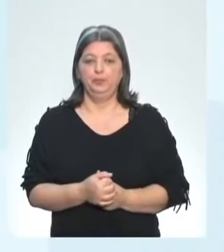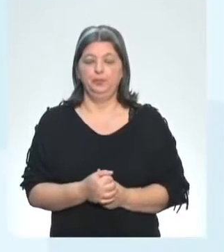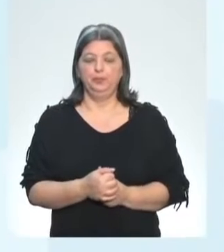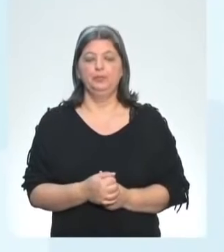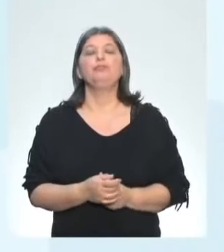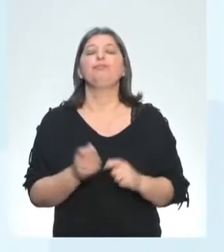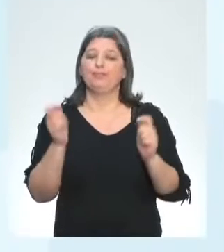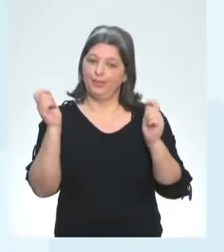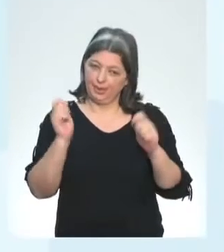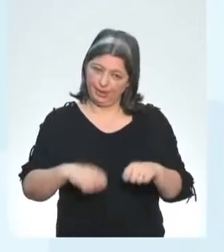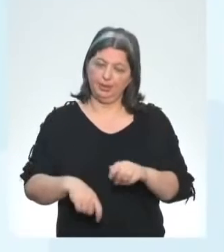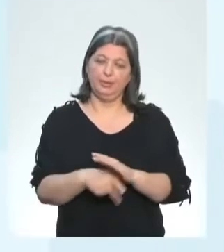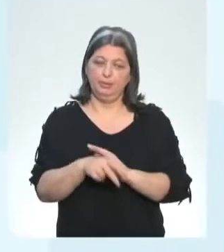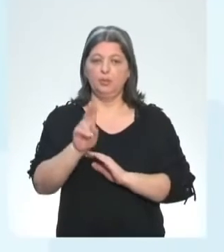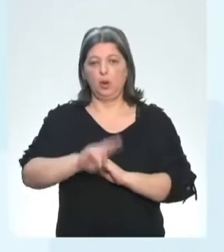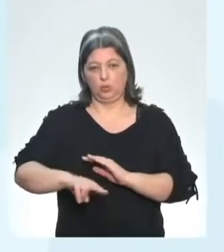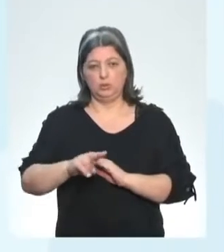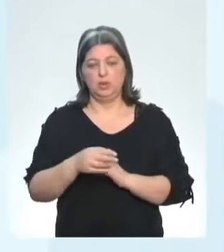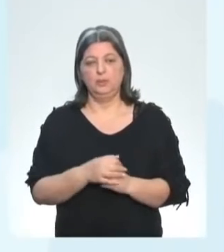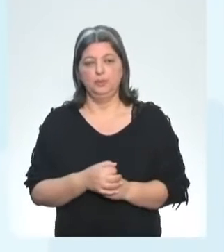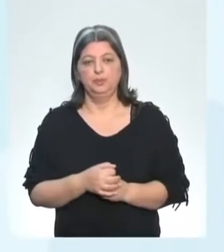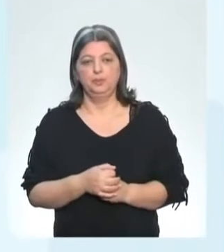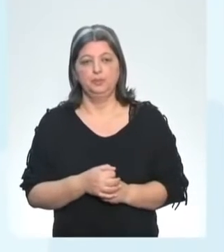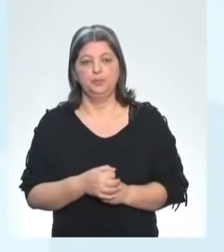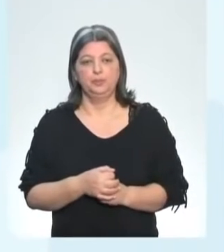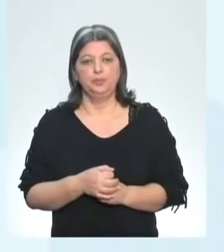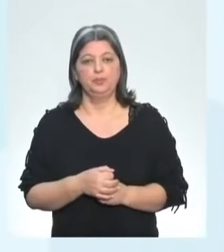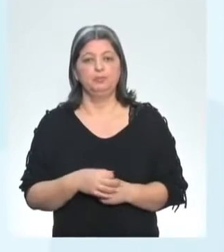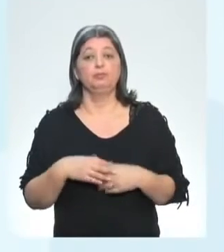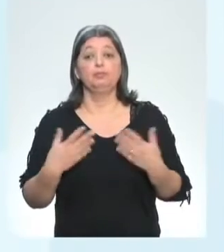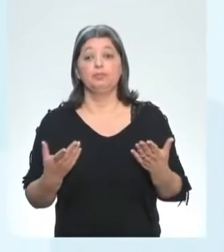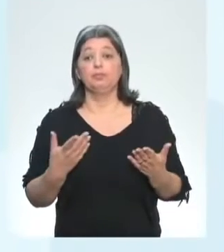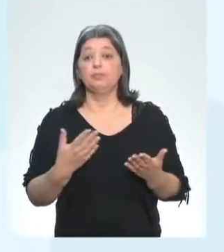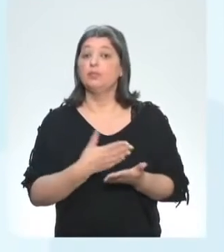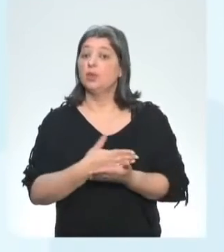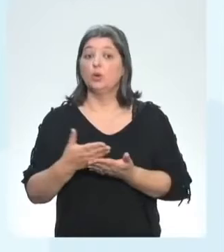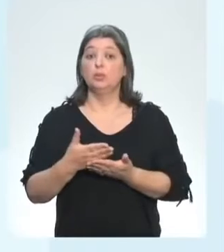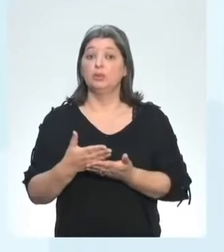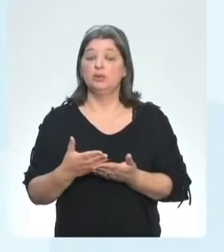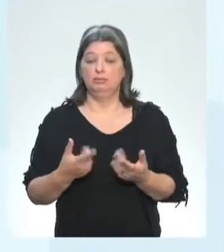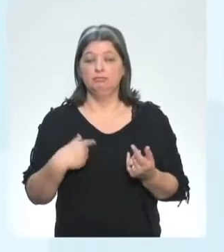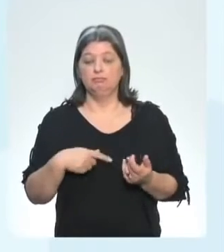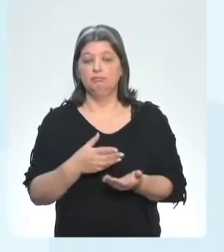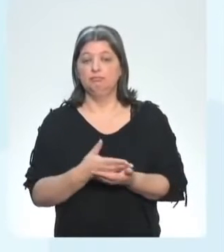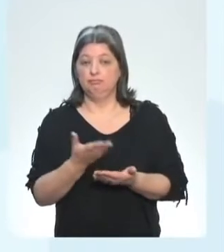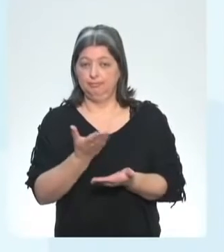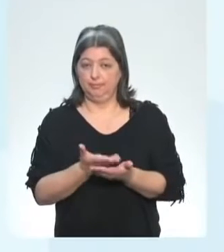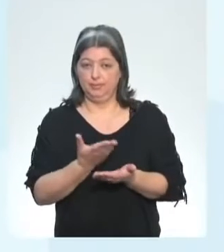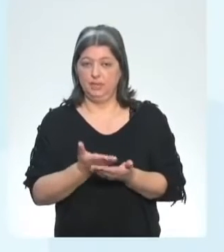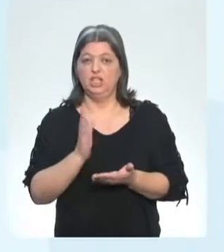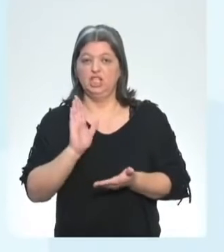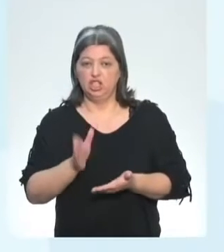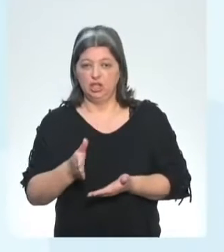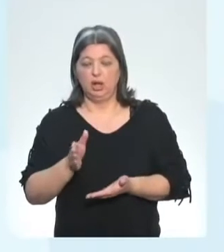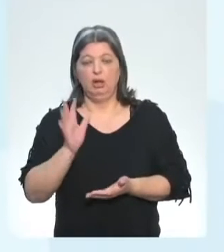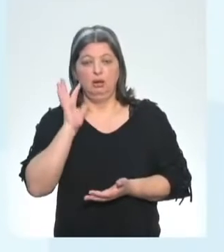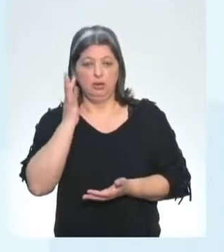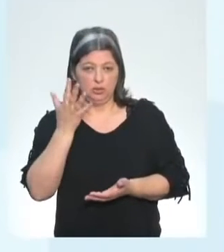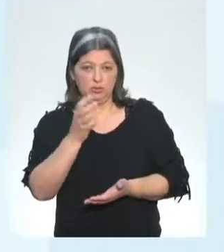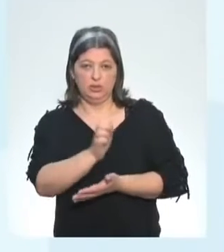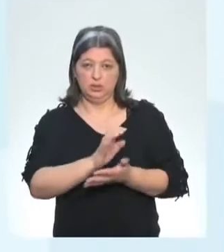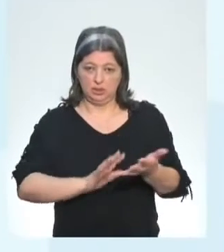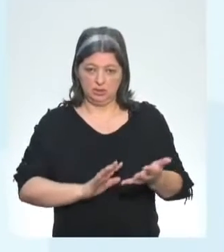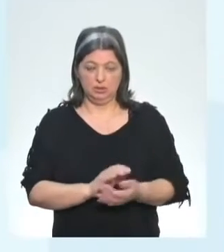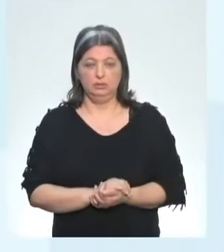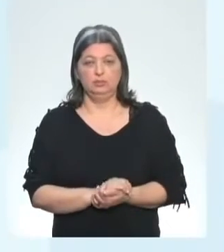pode fazer a regra aí da proporção, tá certo? Então, vamos começar daí a nossa aula, já resolvendo algum exercício. Ó,